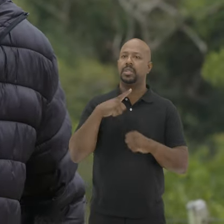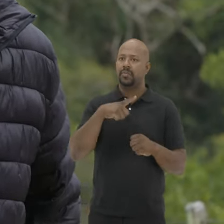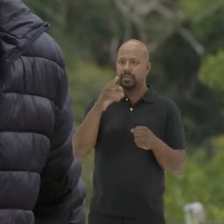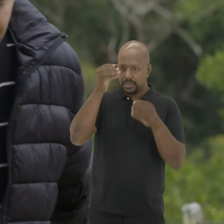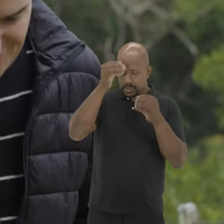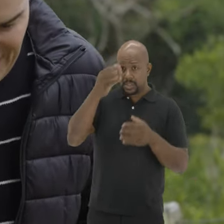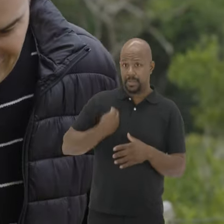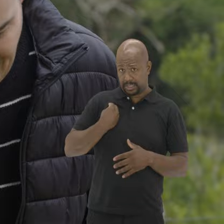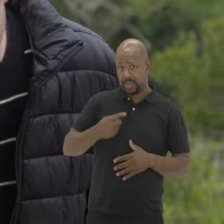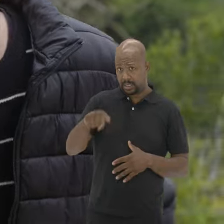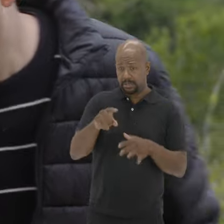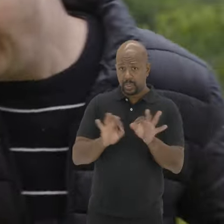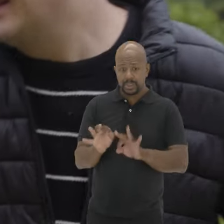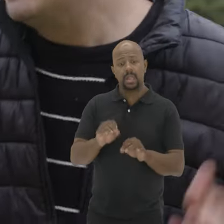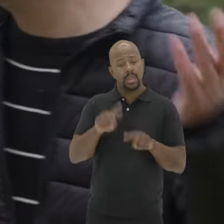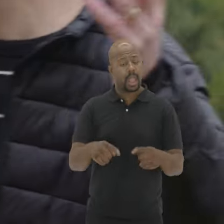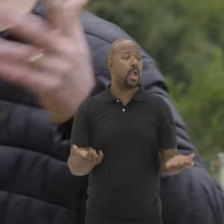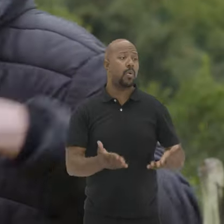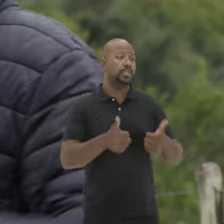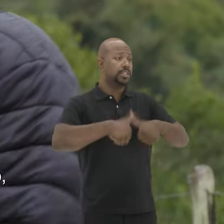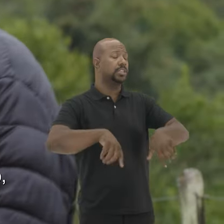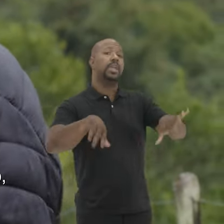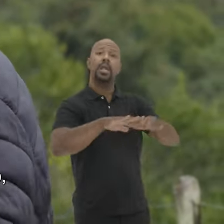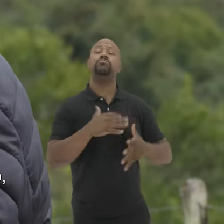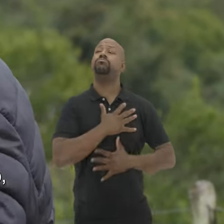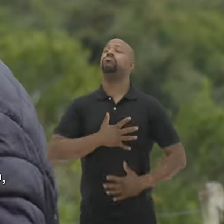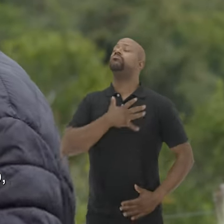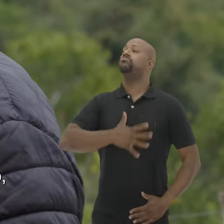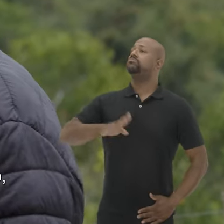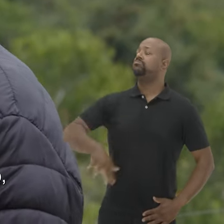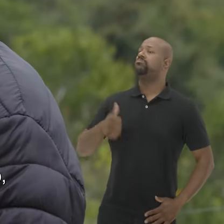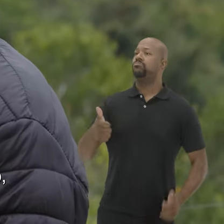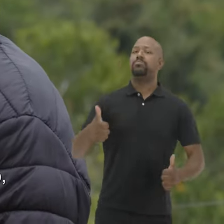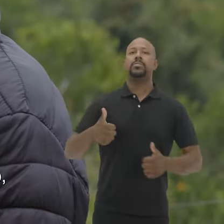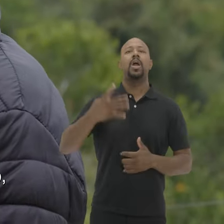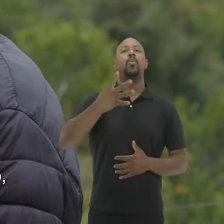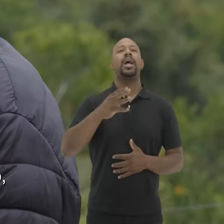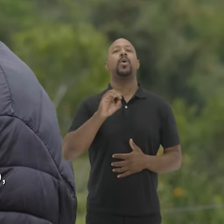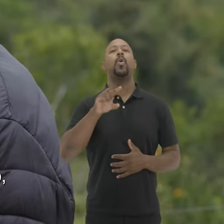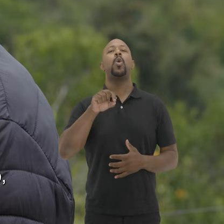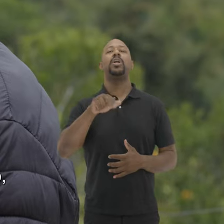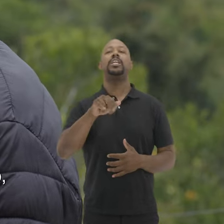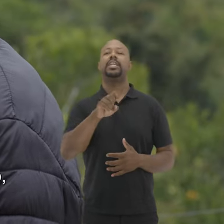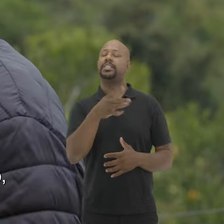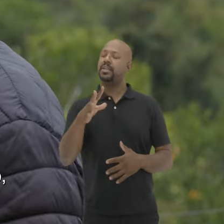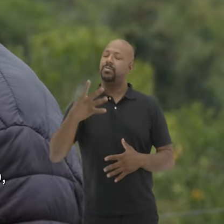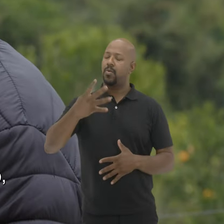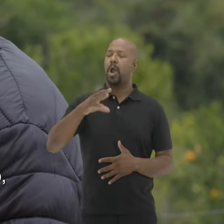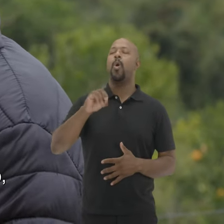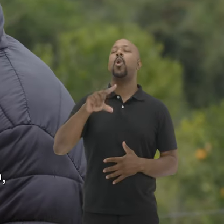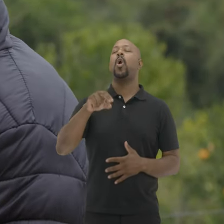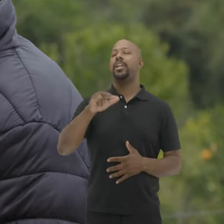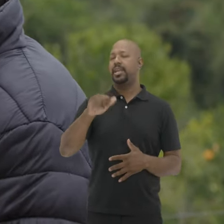acesso a esse projeto, é quem está hoje... Né, orgulhoso da quarta colonização italiana, da